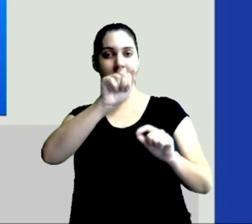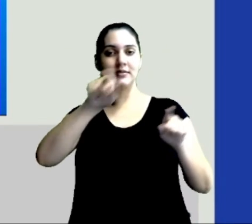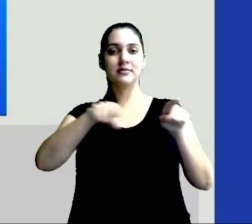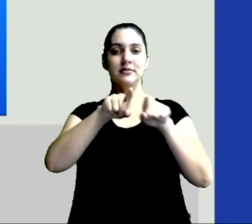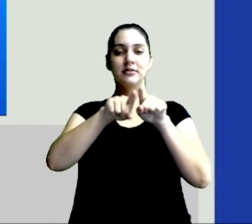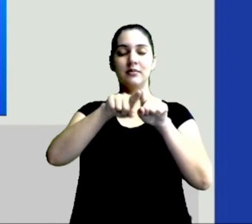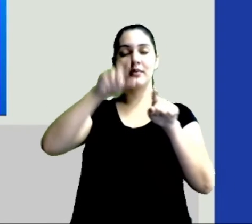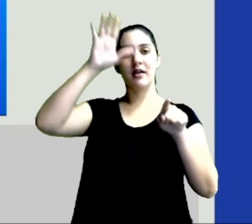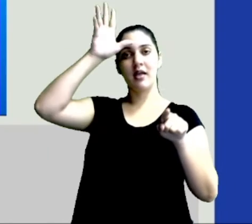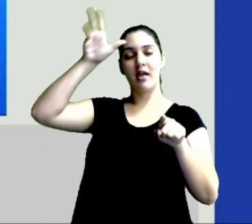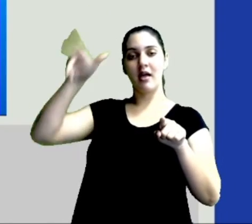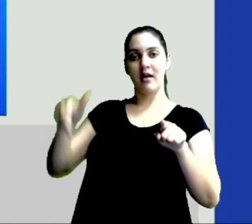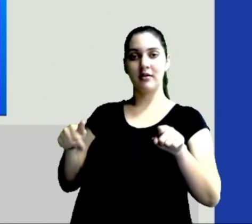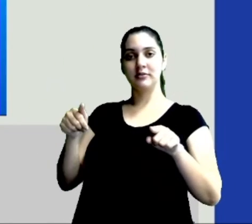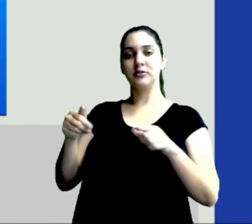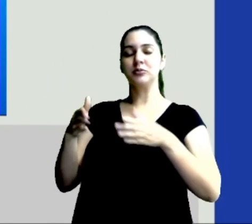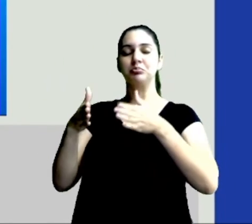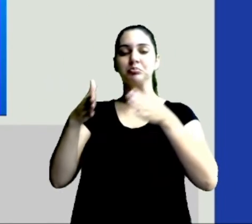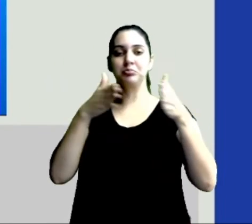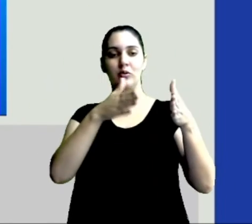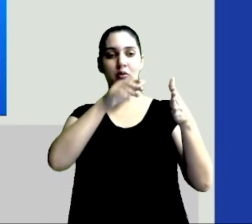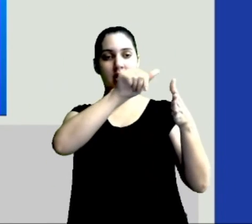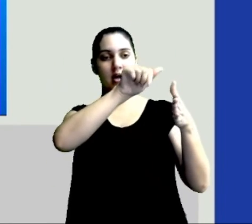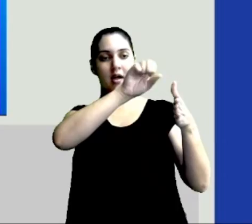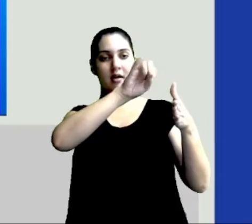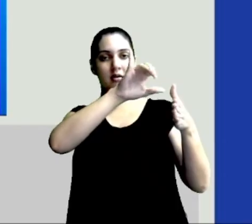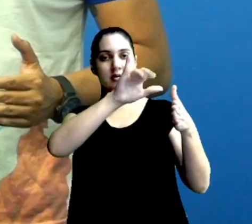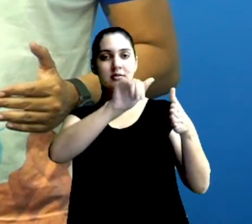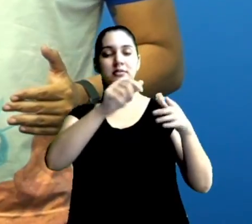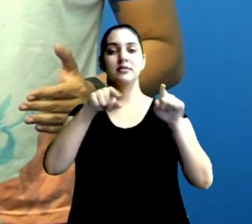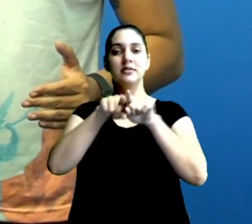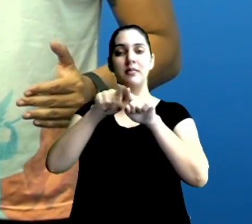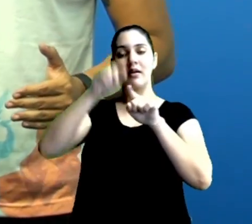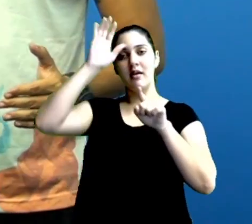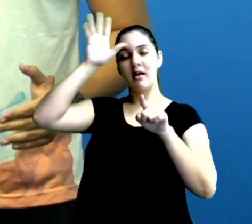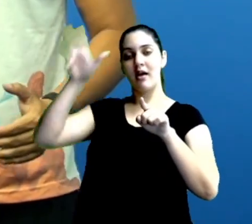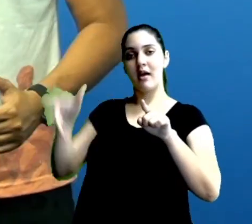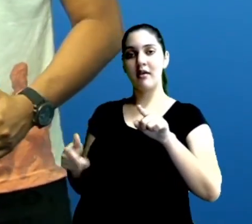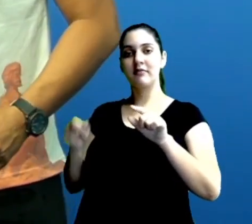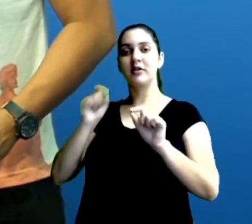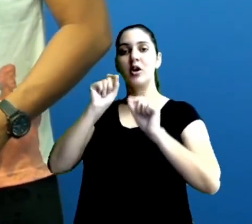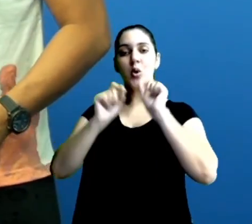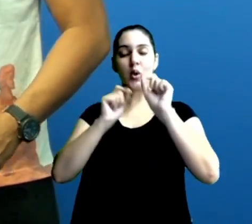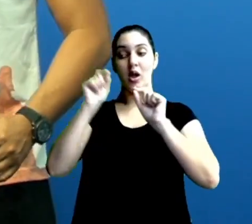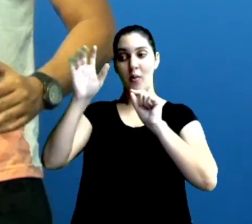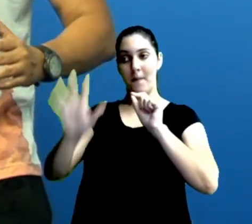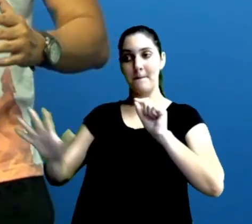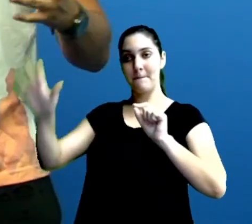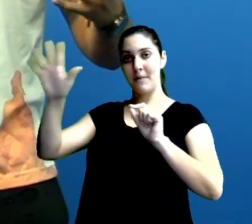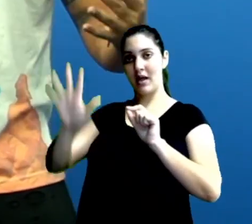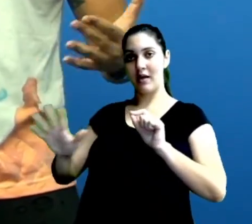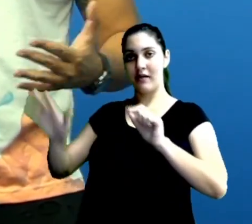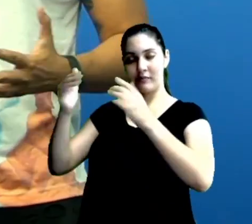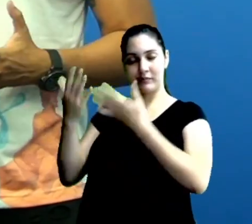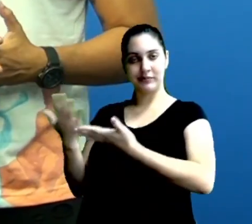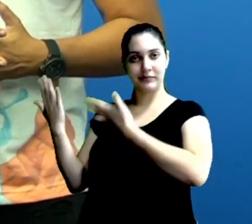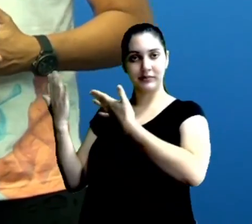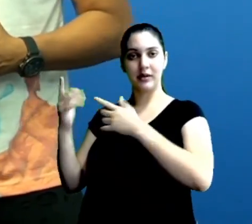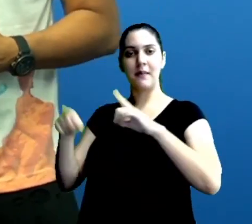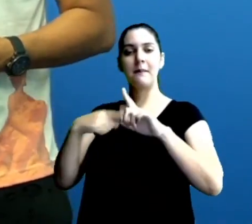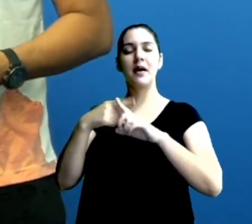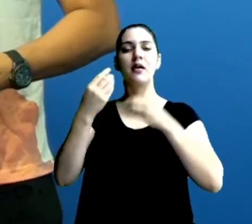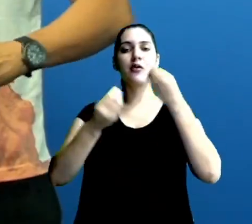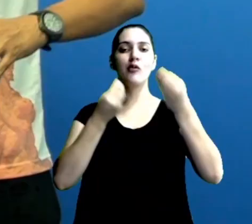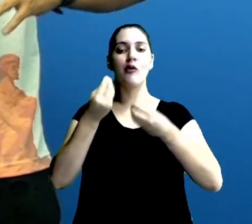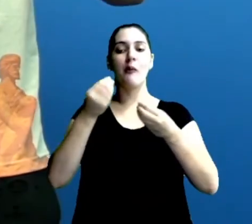África. Parte da Ásia, parte da África, é apenas o que contemplava esse mapa, mas era a forma que os